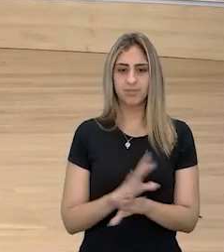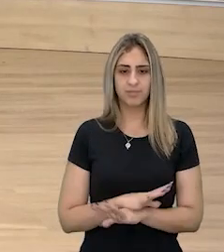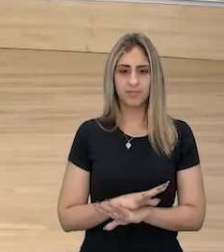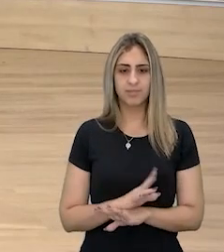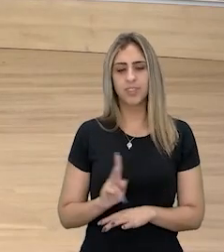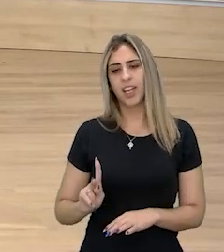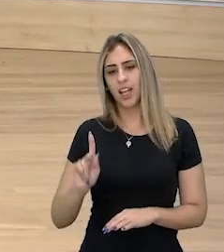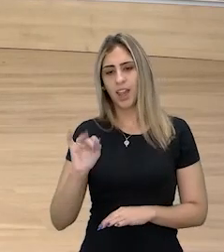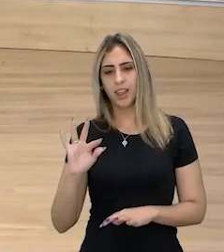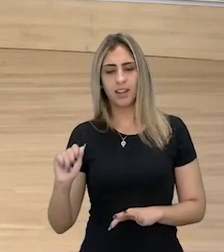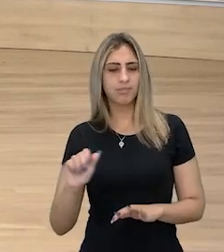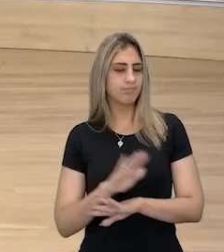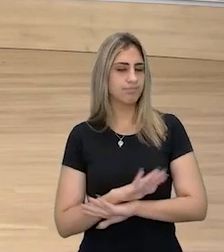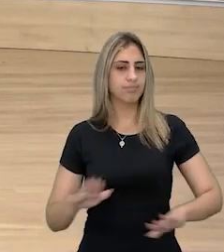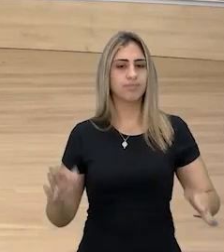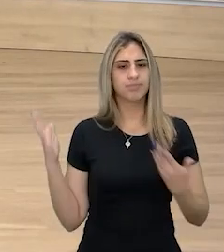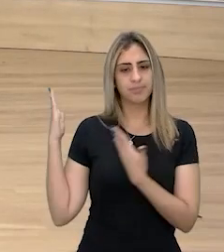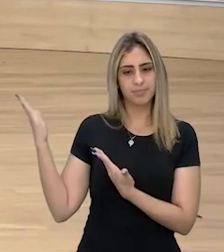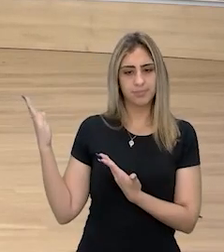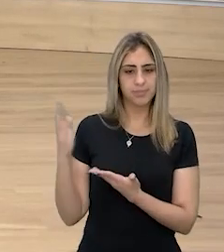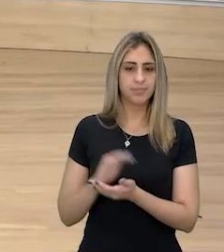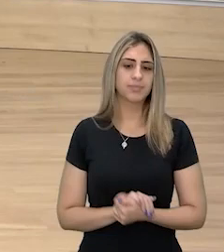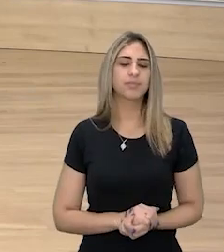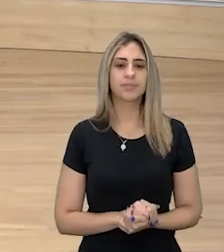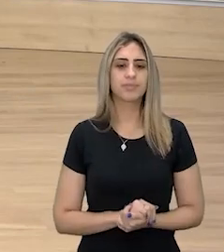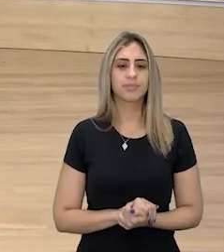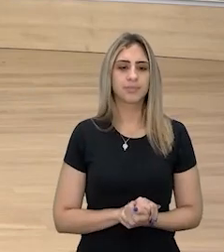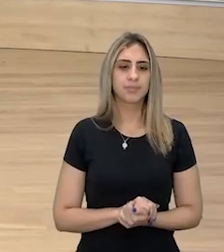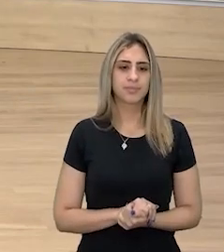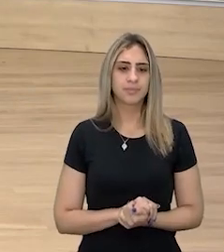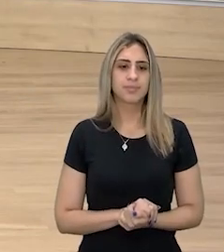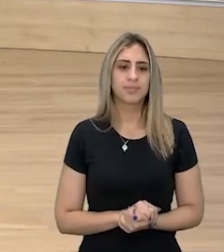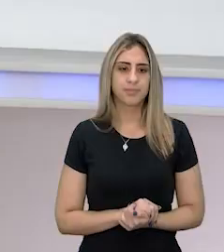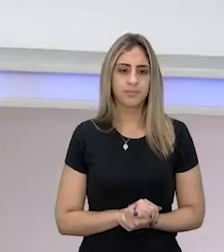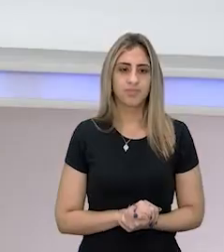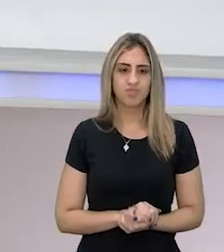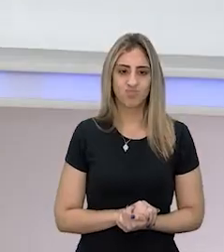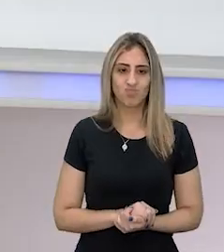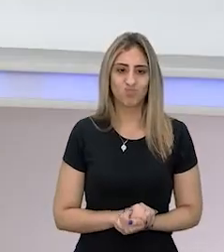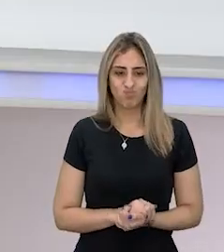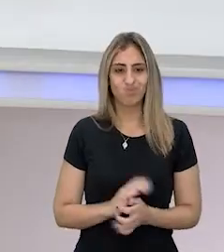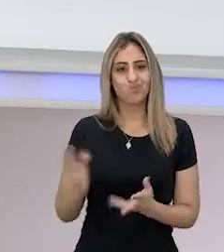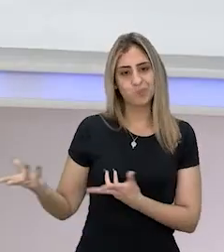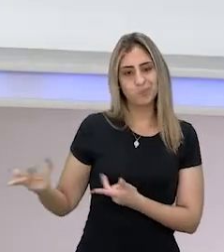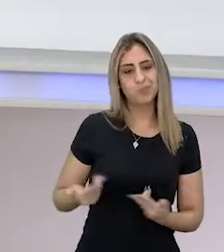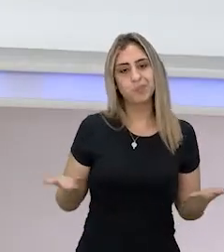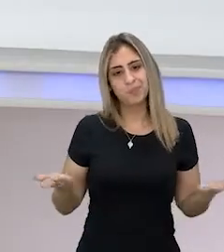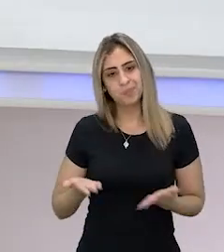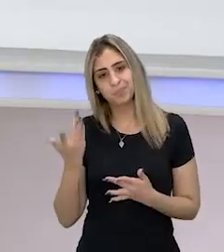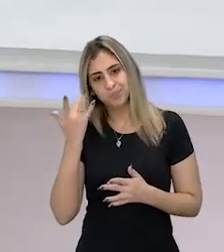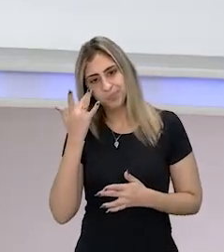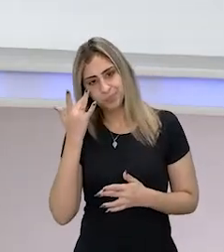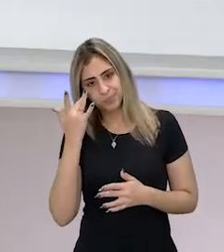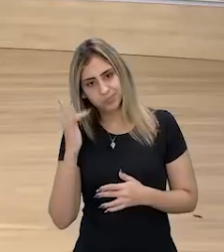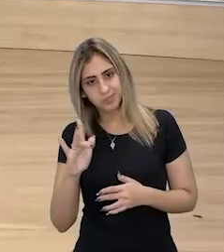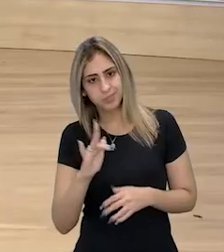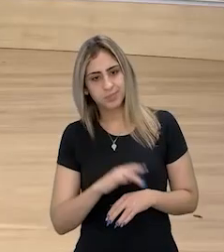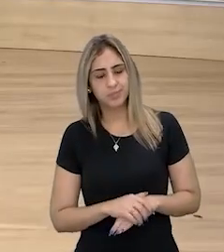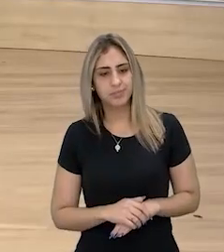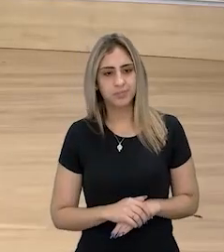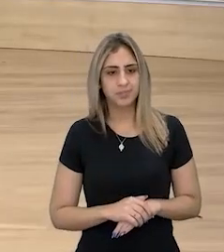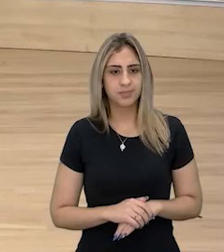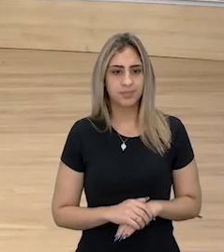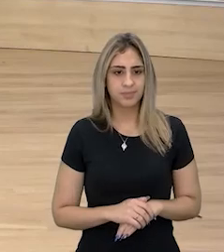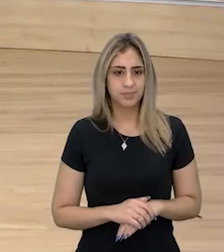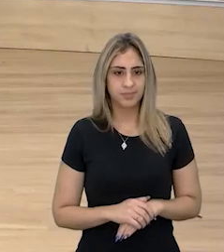eu terminei aonde eu comecei. Entendi. Né? Tá? Convida as pessoas agora pra cena. Aqui. Sou